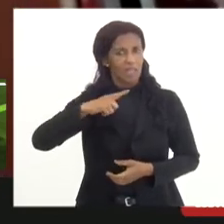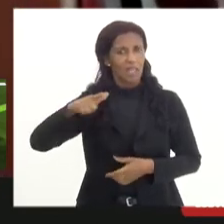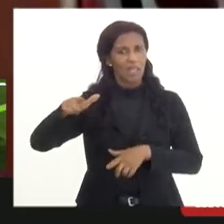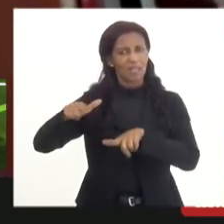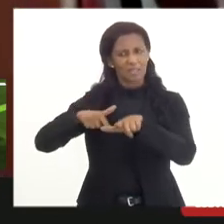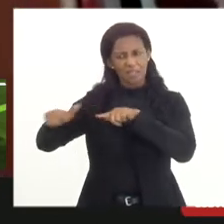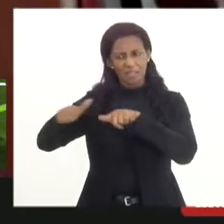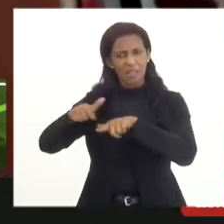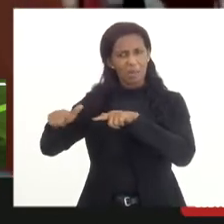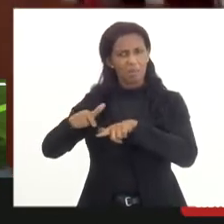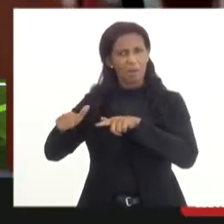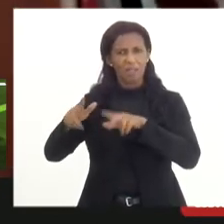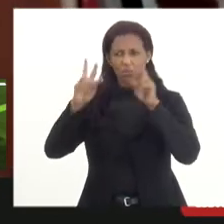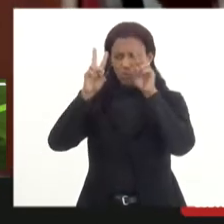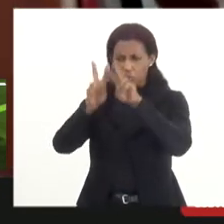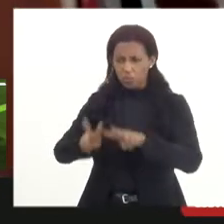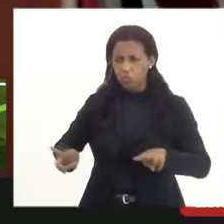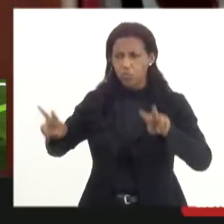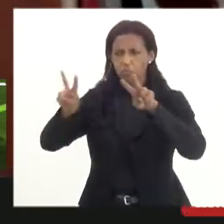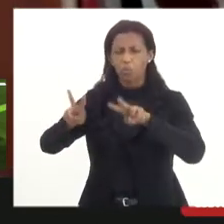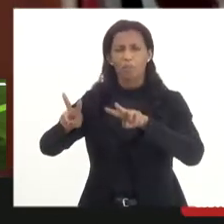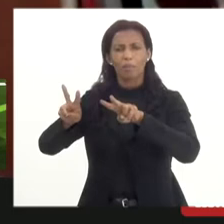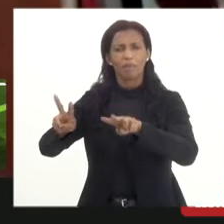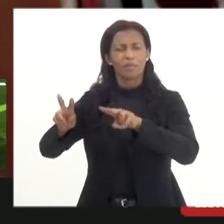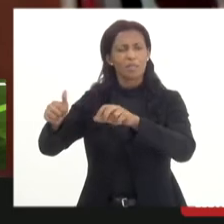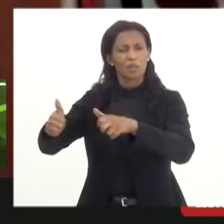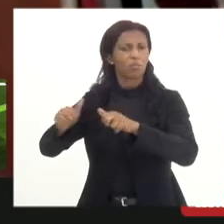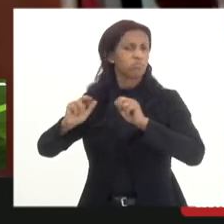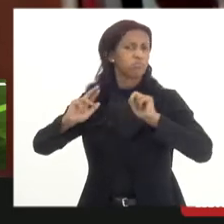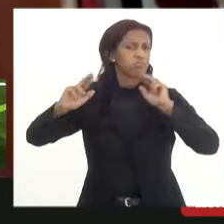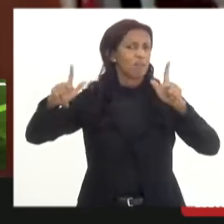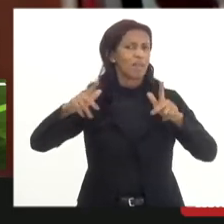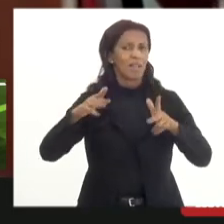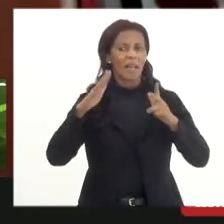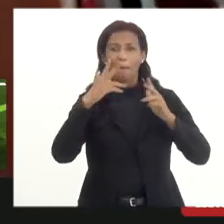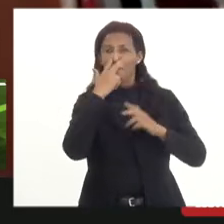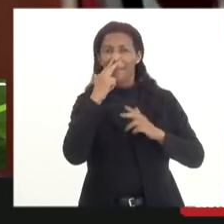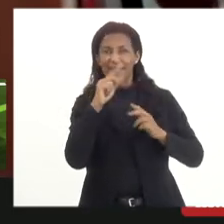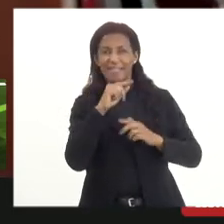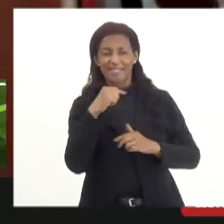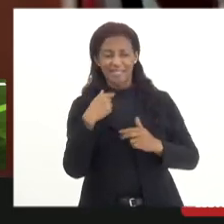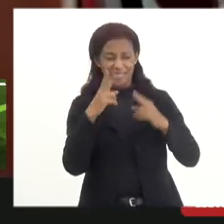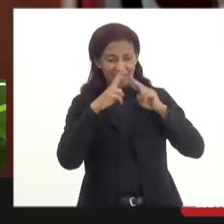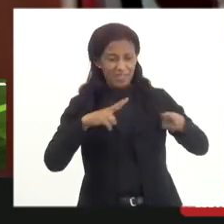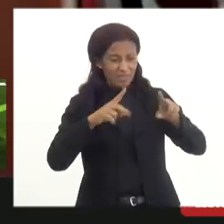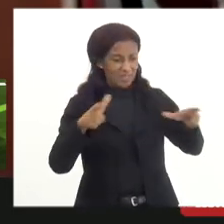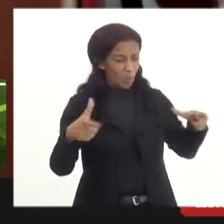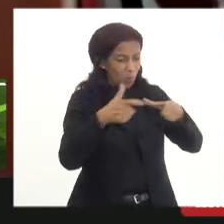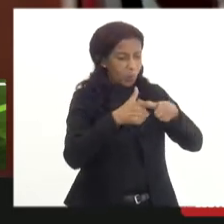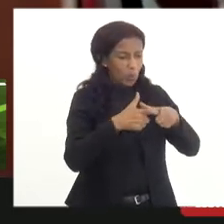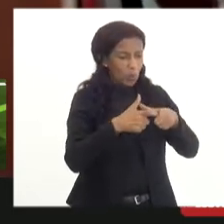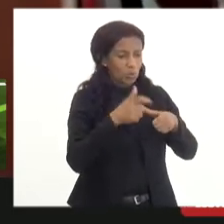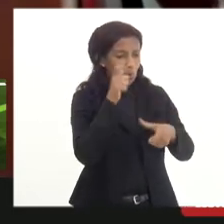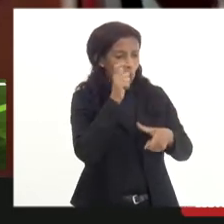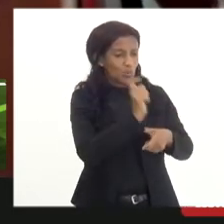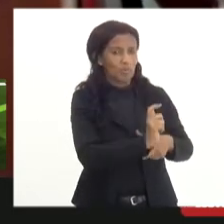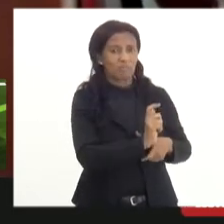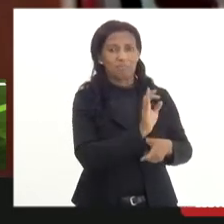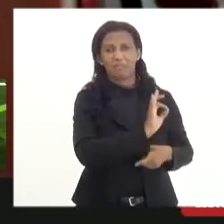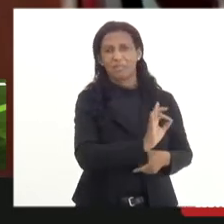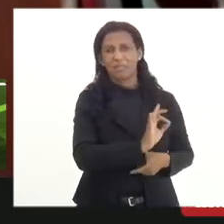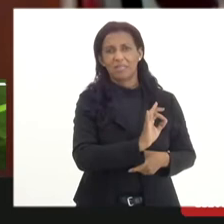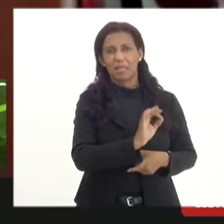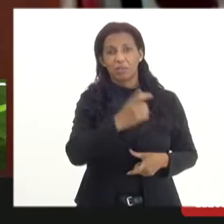das Empresas, têm uma visão mais de médio e longo prazo. A gente não pode ter uma visão míope aí só de lucro de curto prazo, mas também